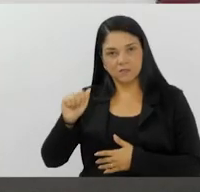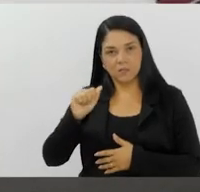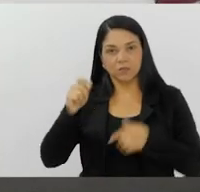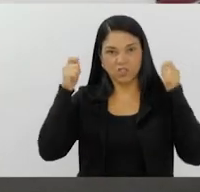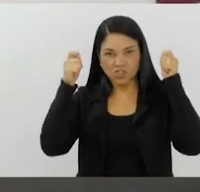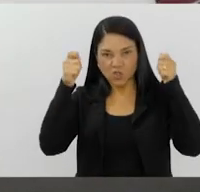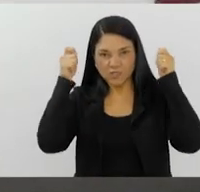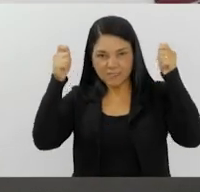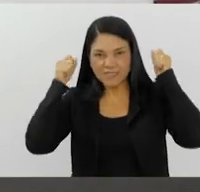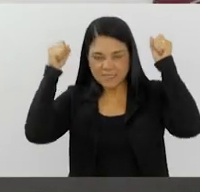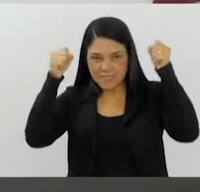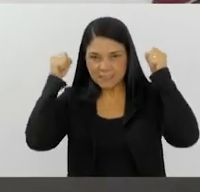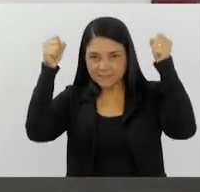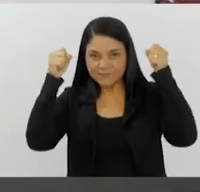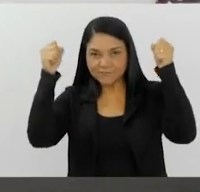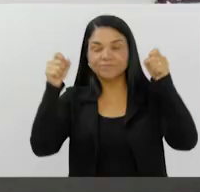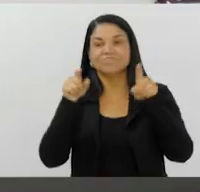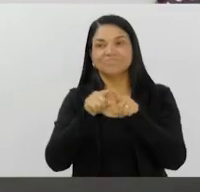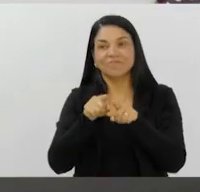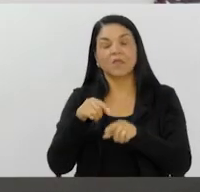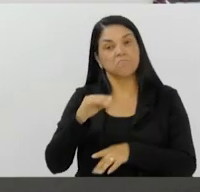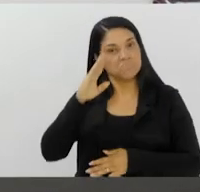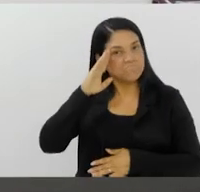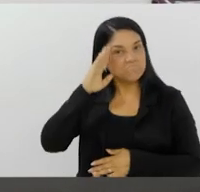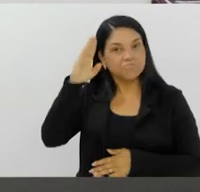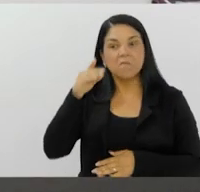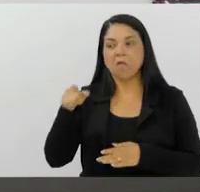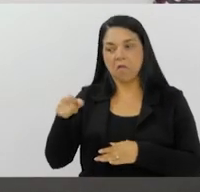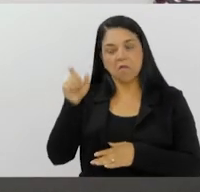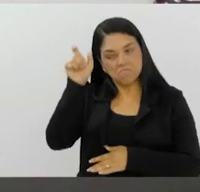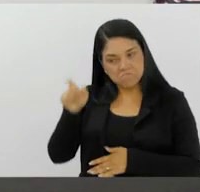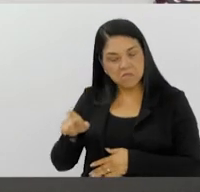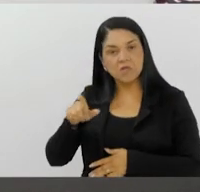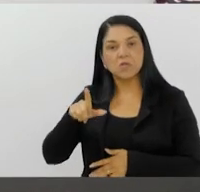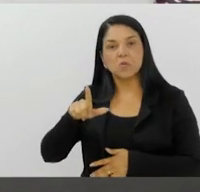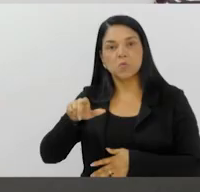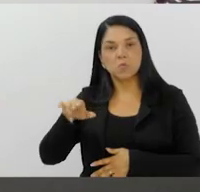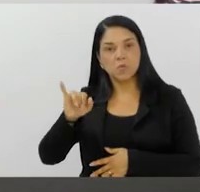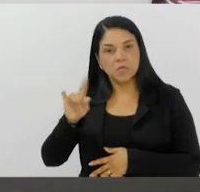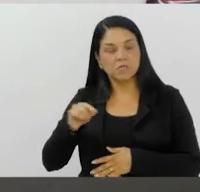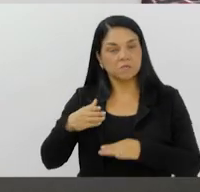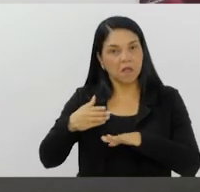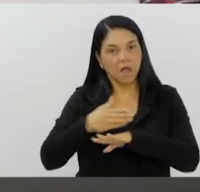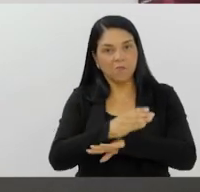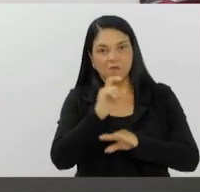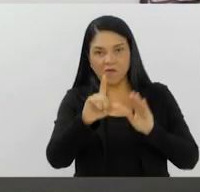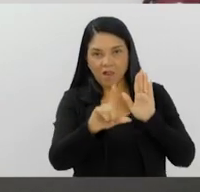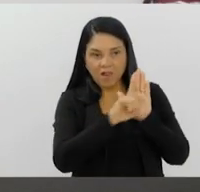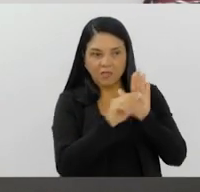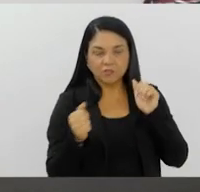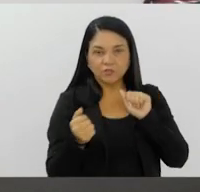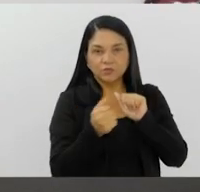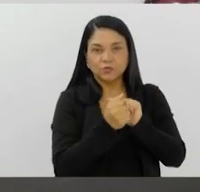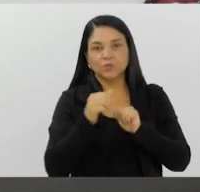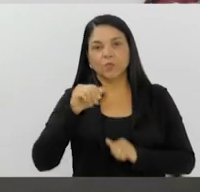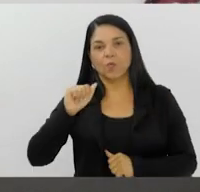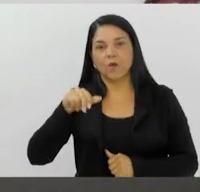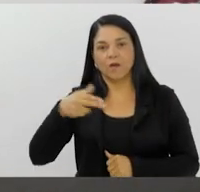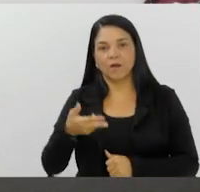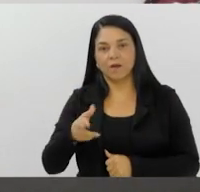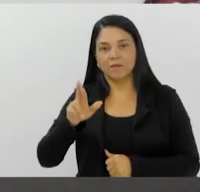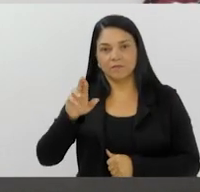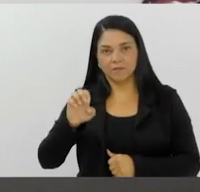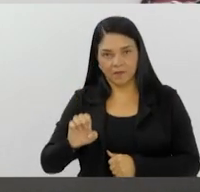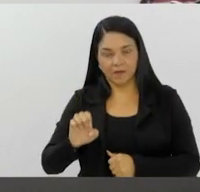companheiro Claudinho foi fundamental pra gente aprovar uma lei aqui junto na época com o André cilian zeidan